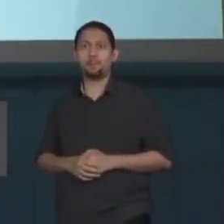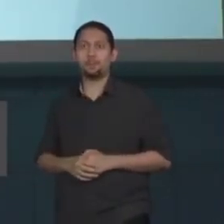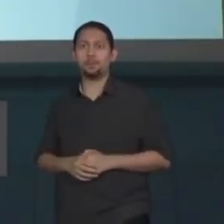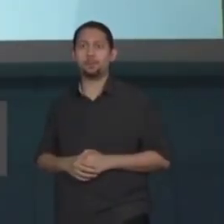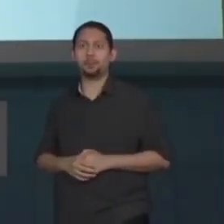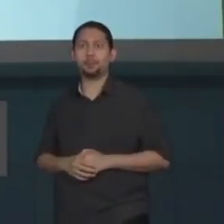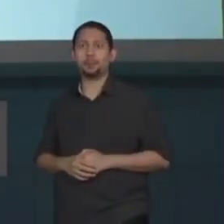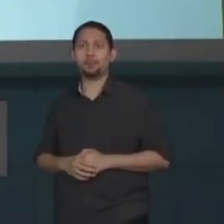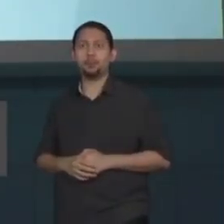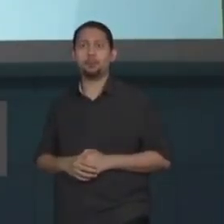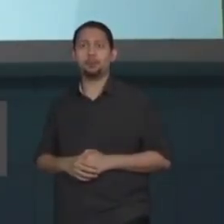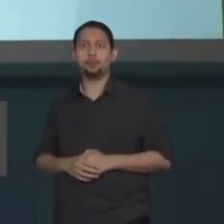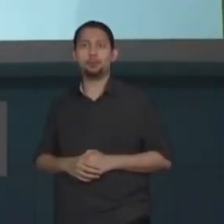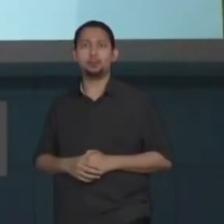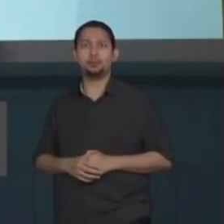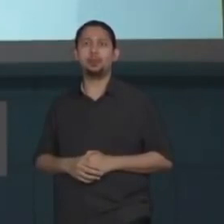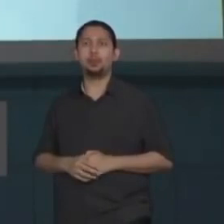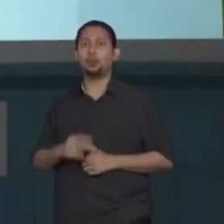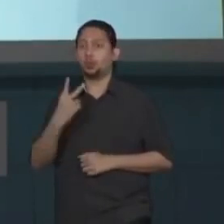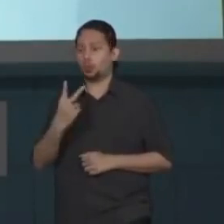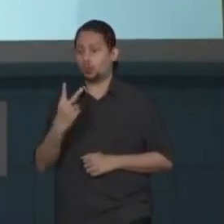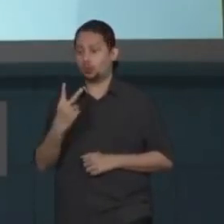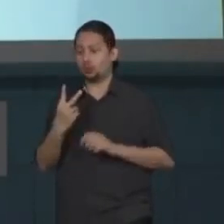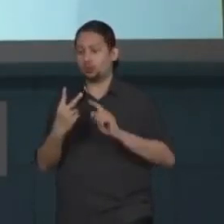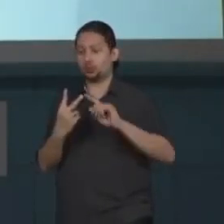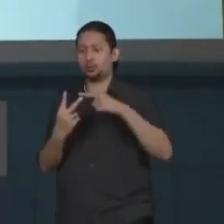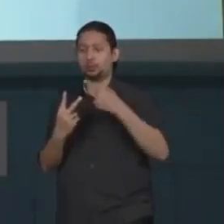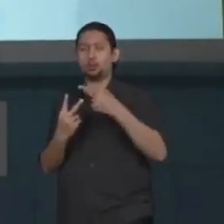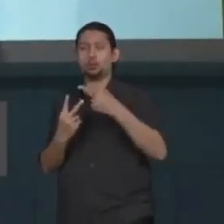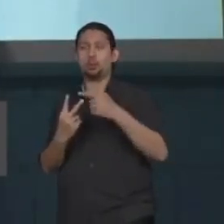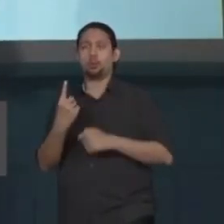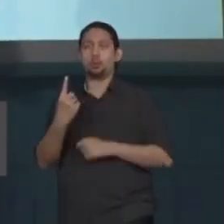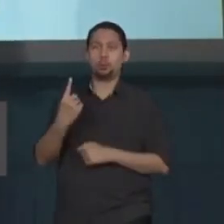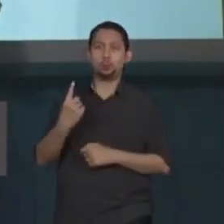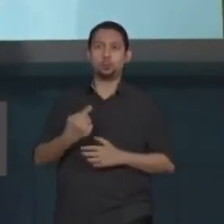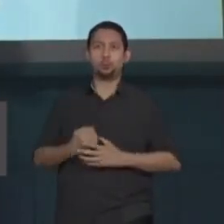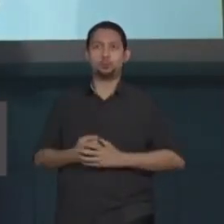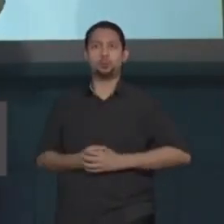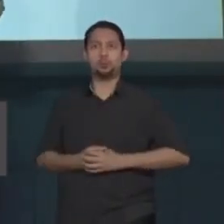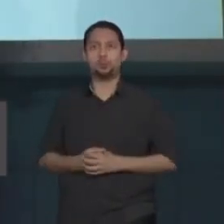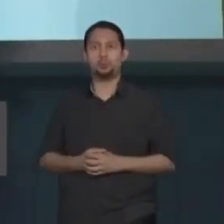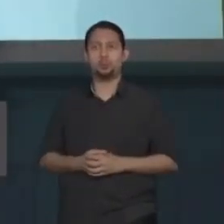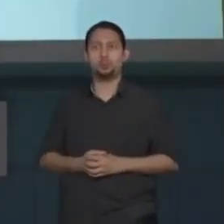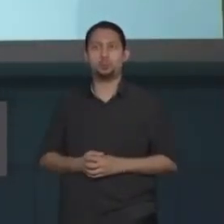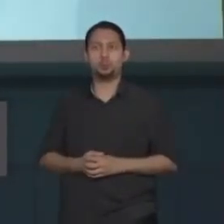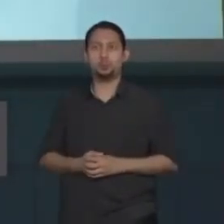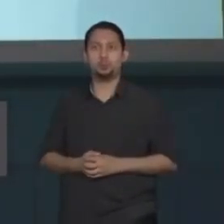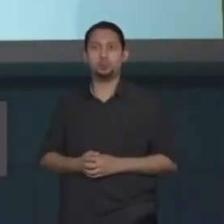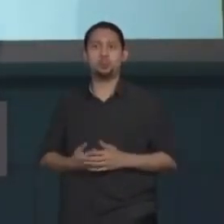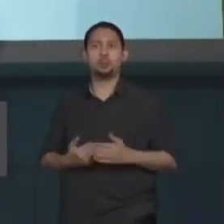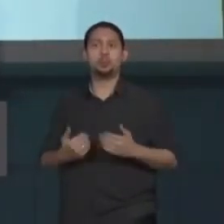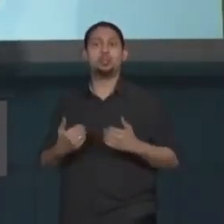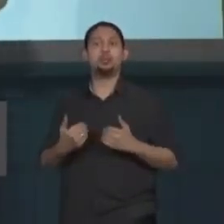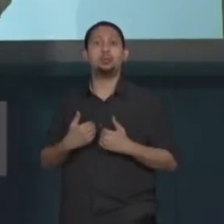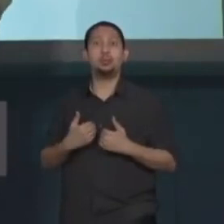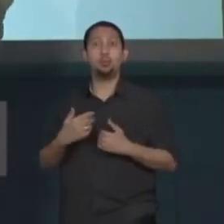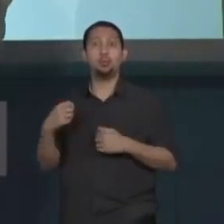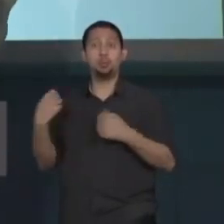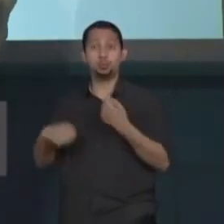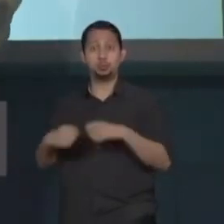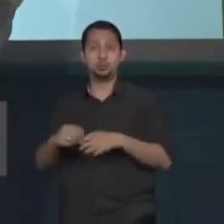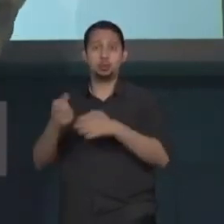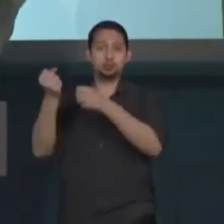aqui. Tá? 2 elevado a uma polia. Então, vamos lá. A força que eu vou ter que